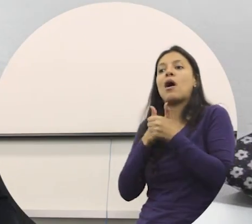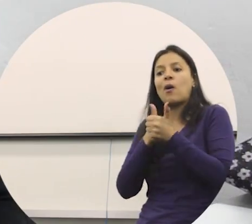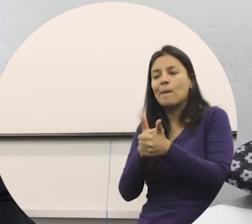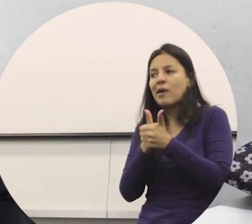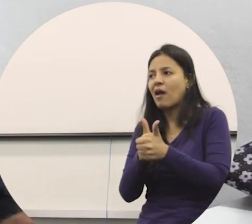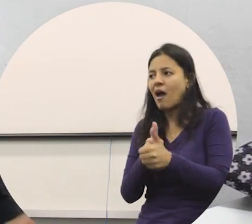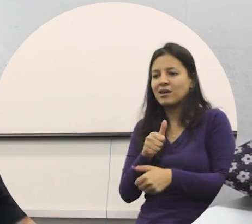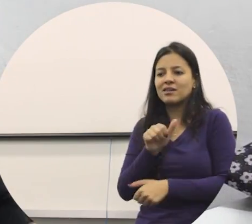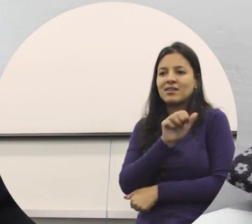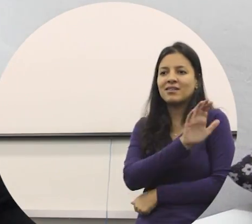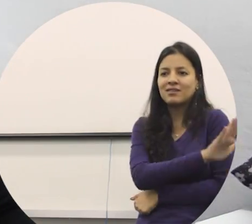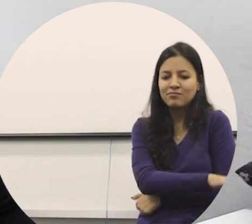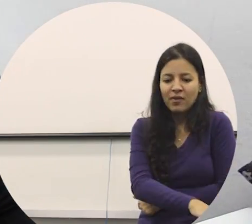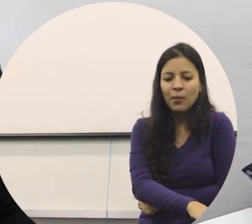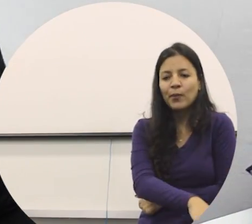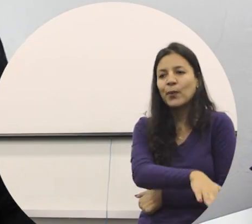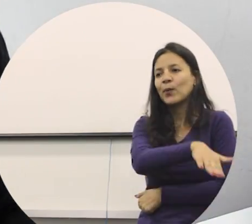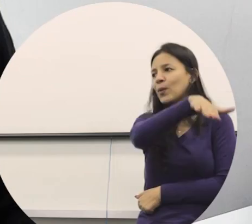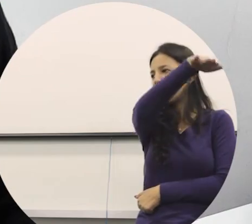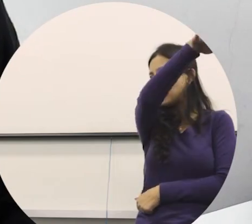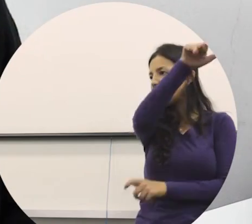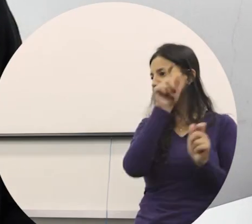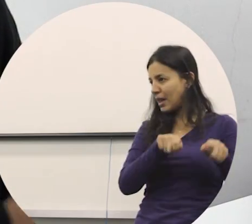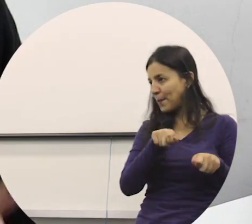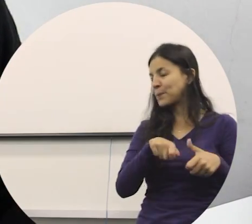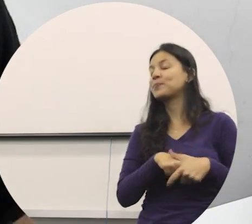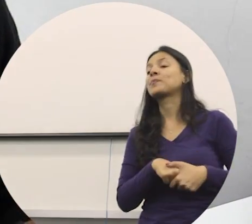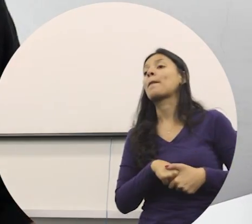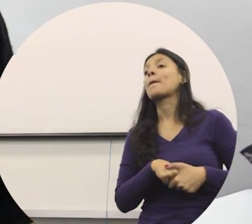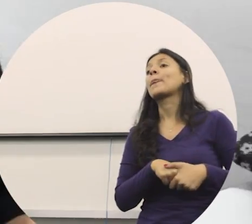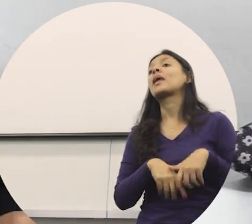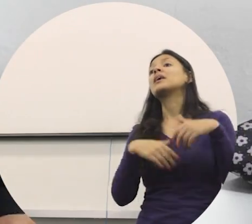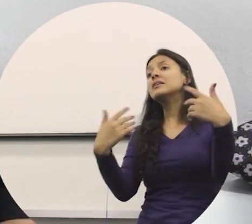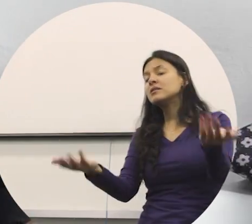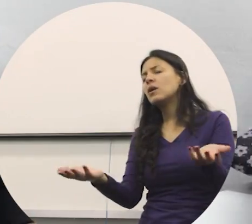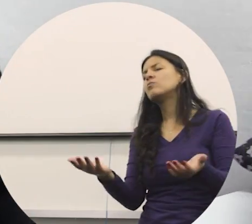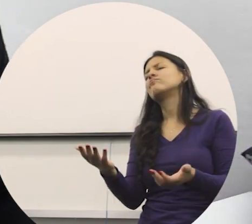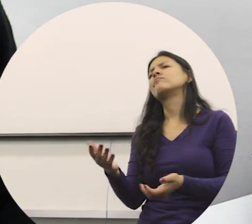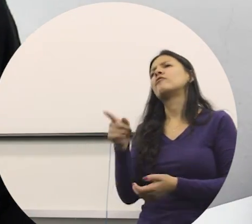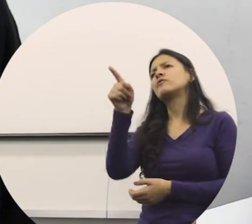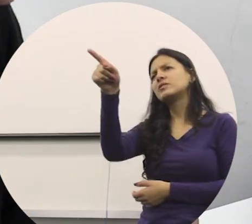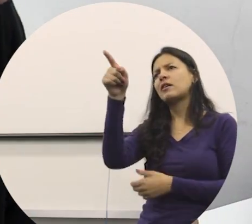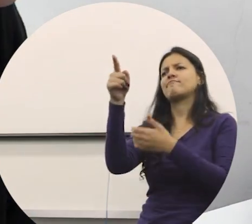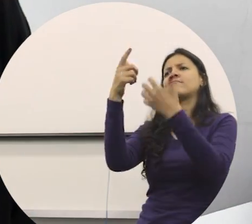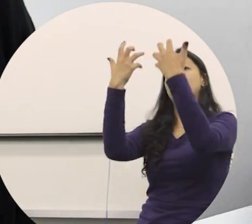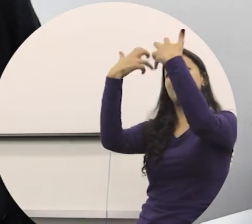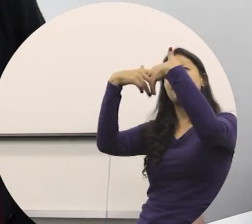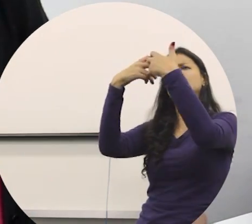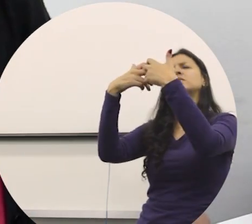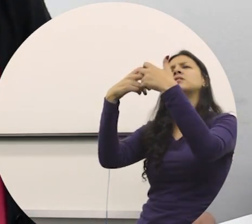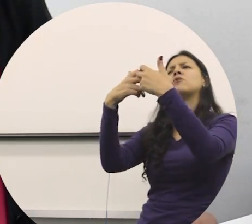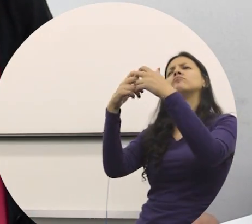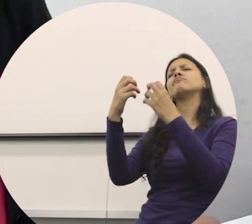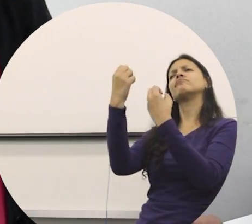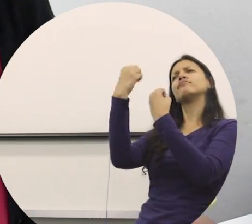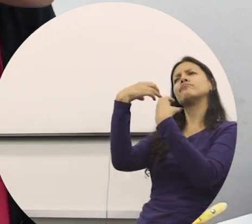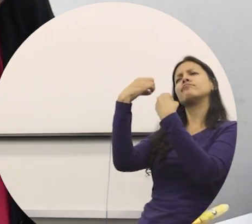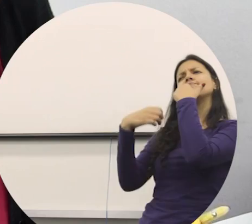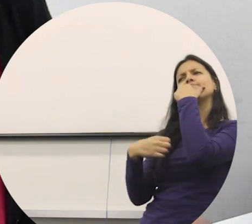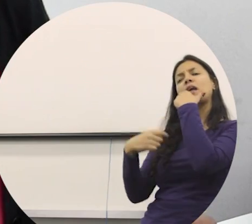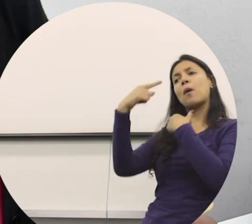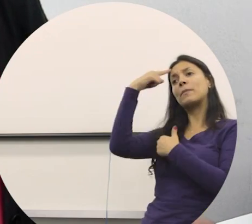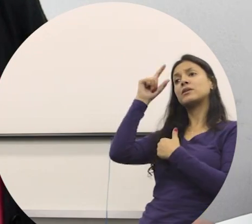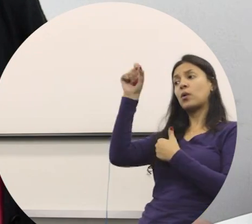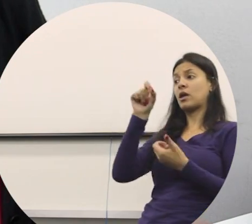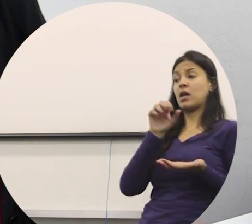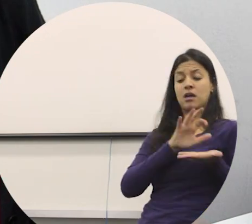fases. E uma questão que me preocupa bastante quando você traz essa reflexão, no ciclo alfabetização, é a questão da